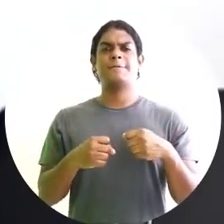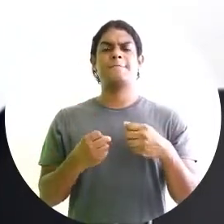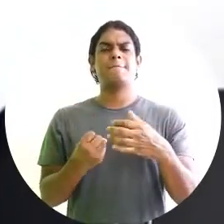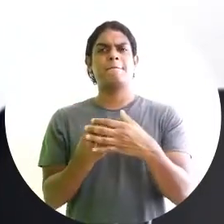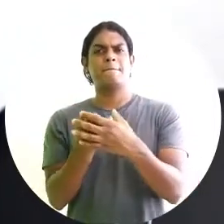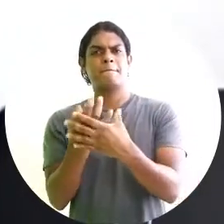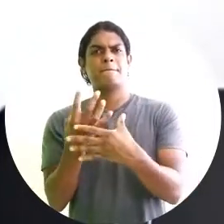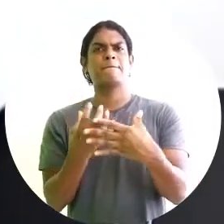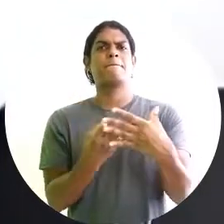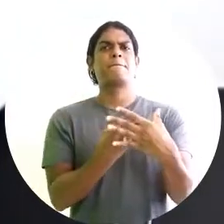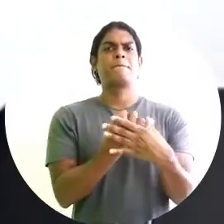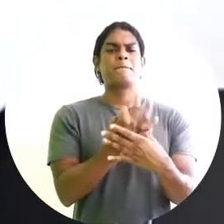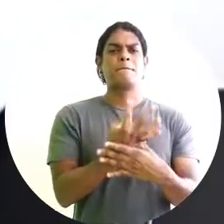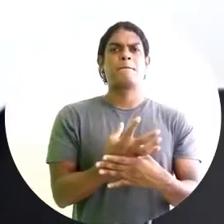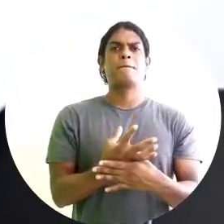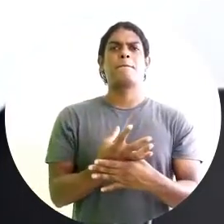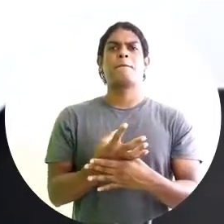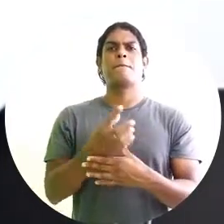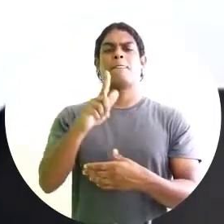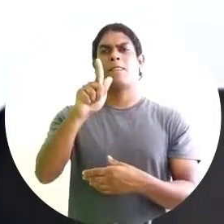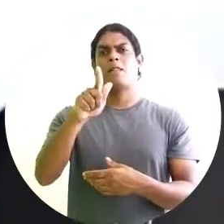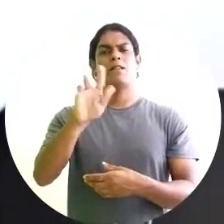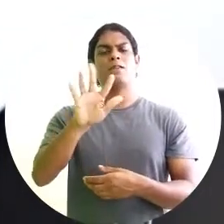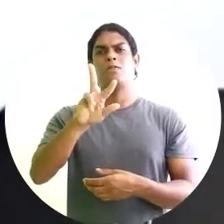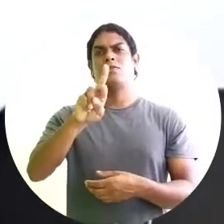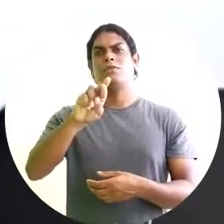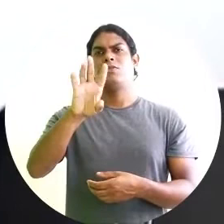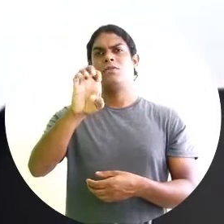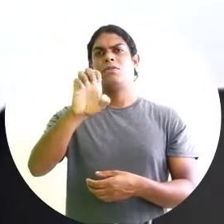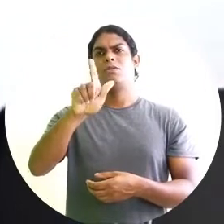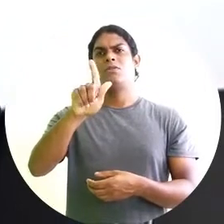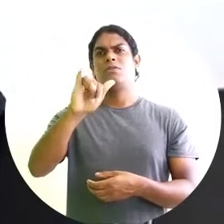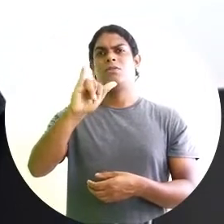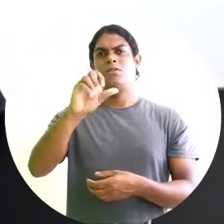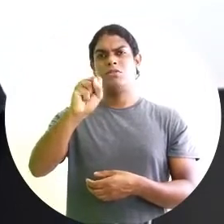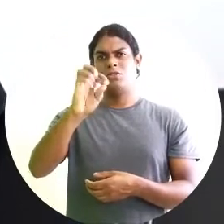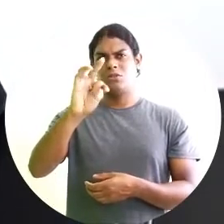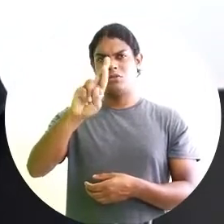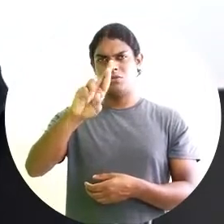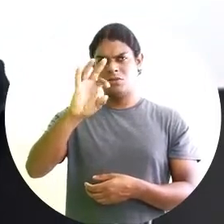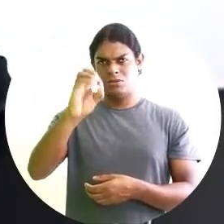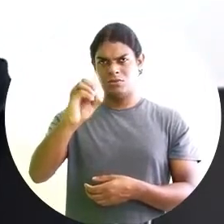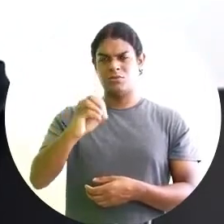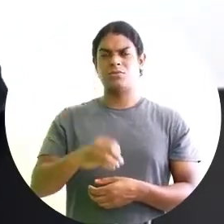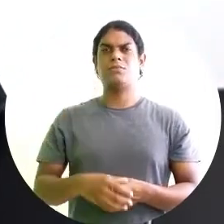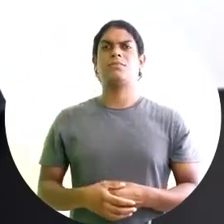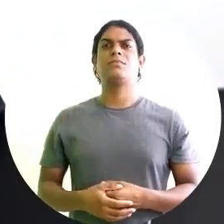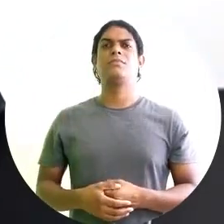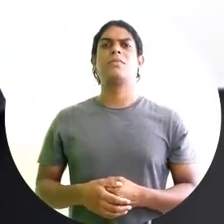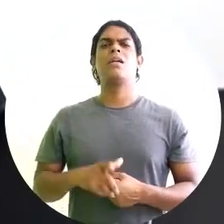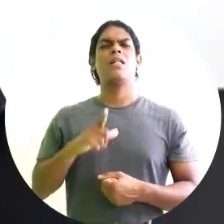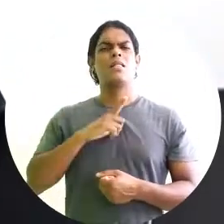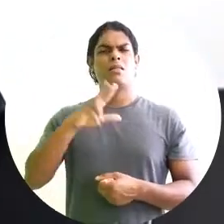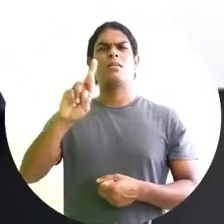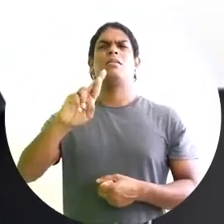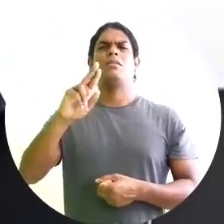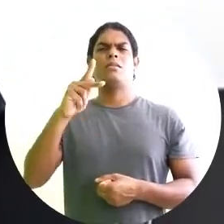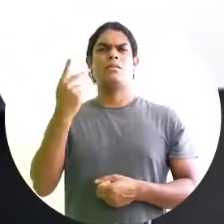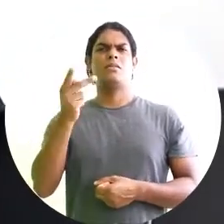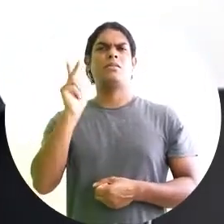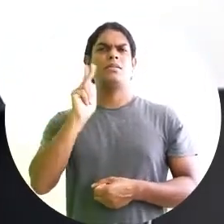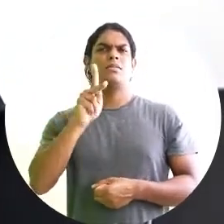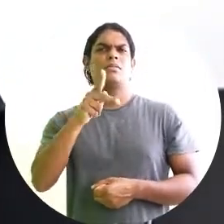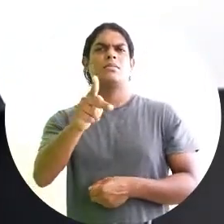essa linha de produção de registro. É necessário. Nas grandes organizações existem RHs altamente competentes que buscam